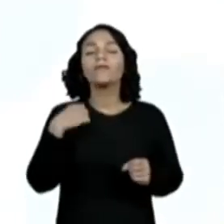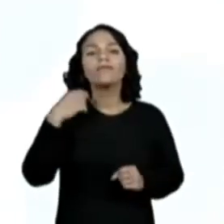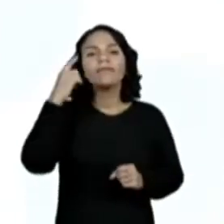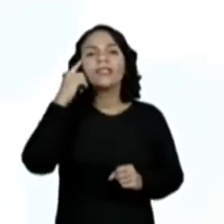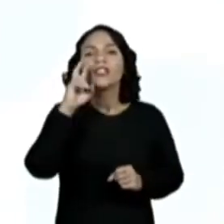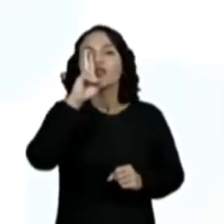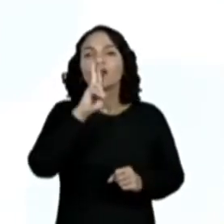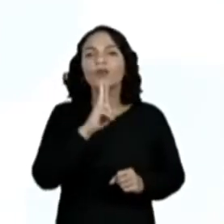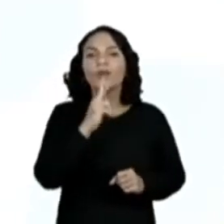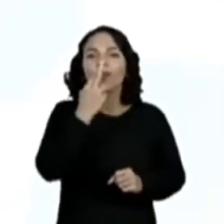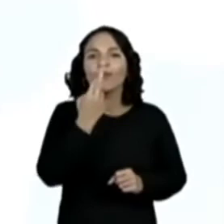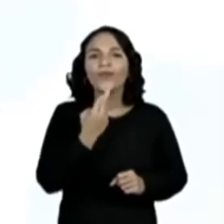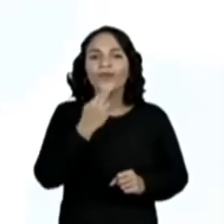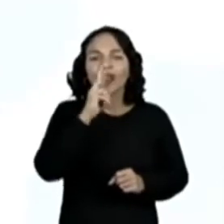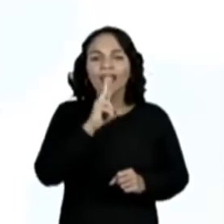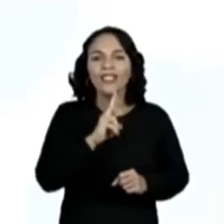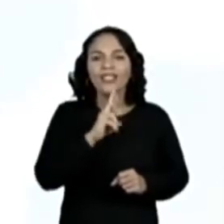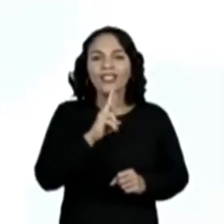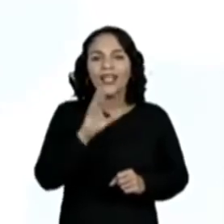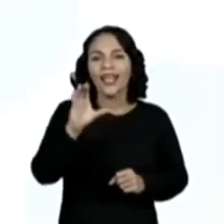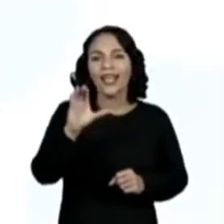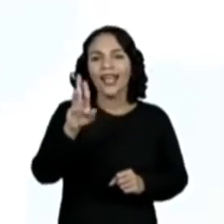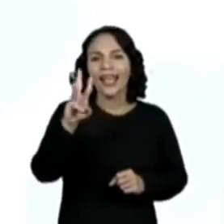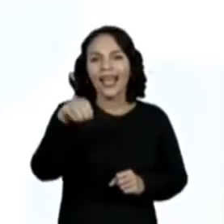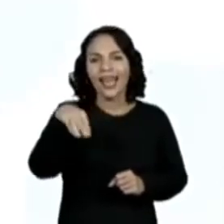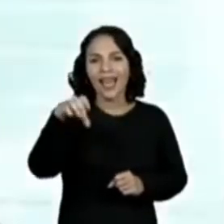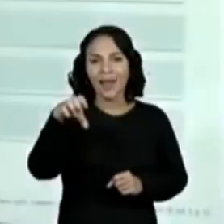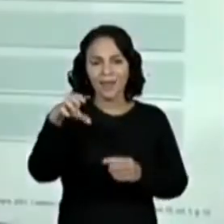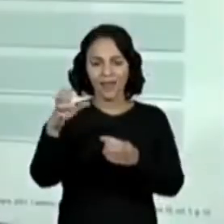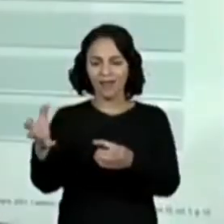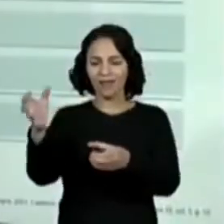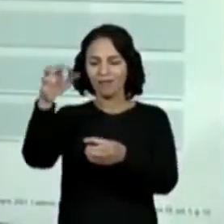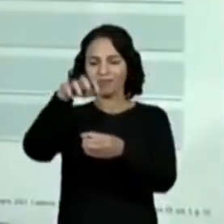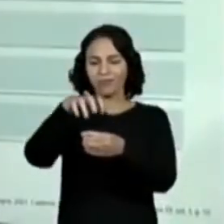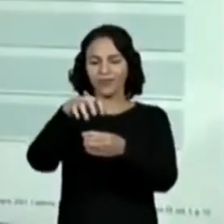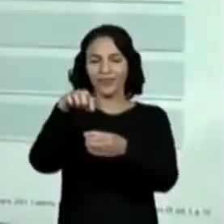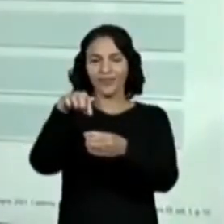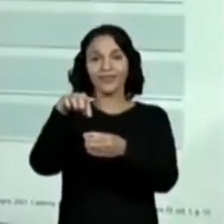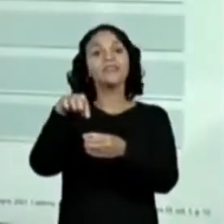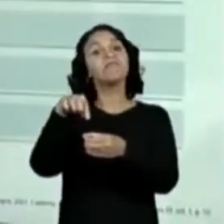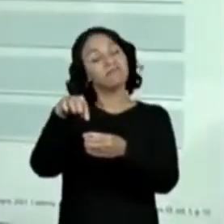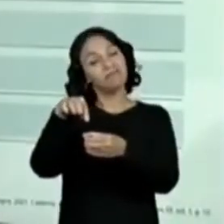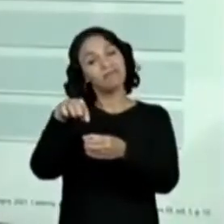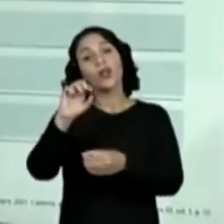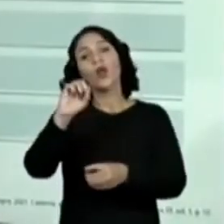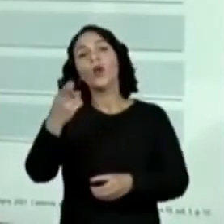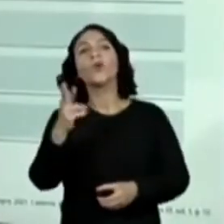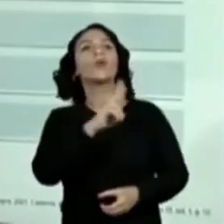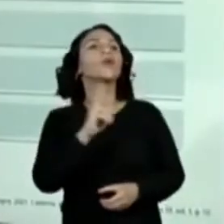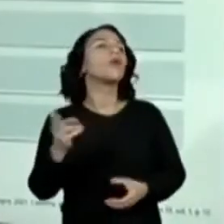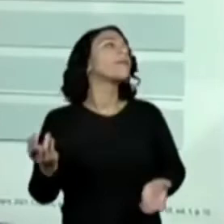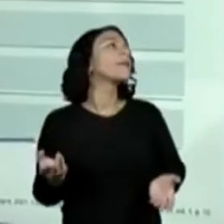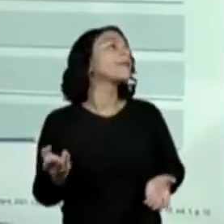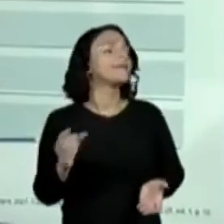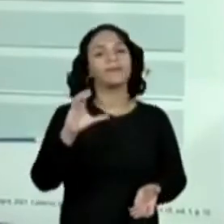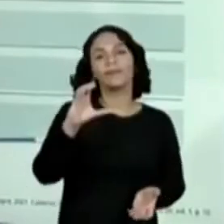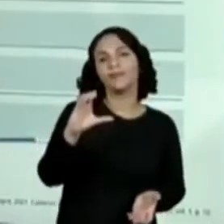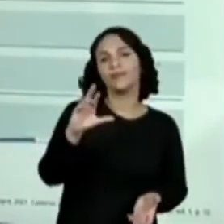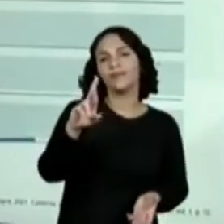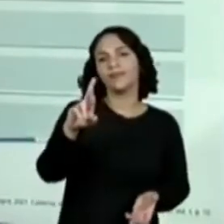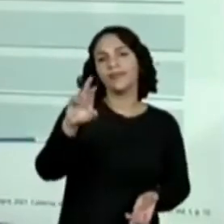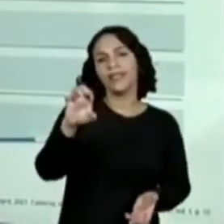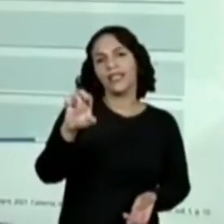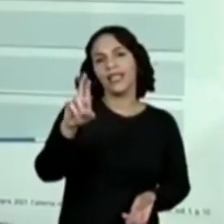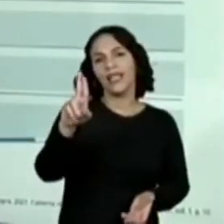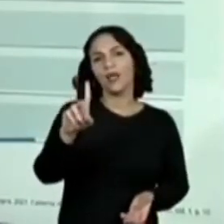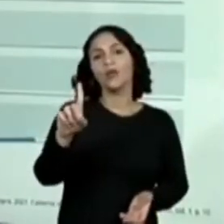creme. Pois é, creme. Ou no nome de alguém, Creuza.